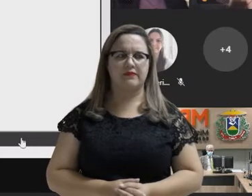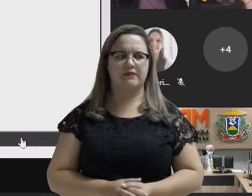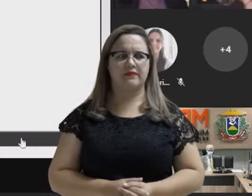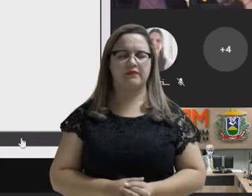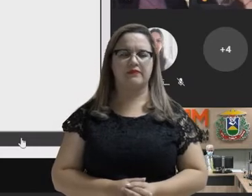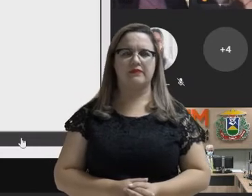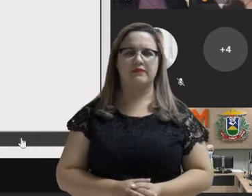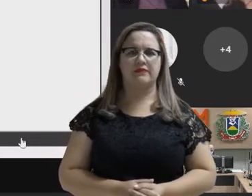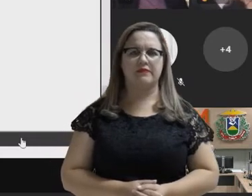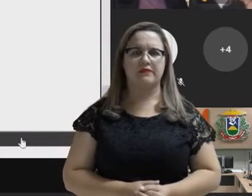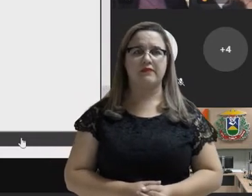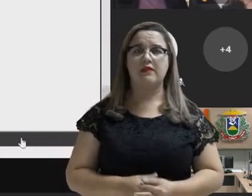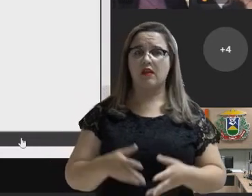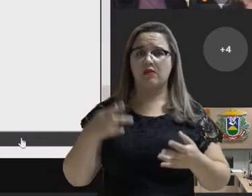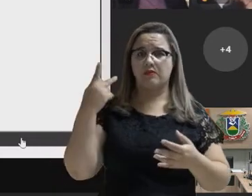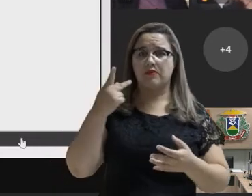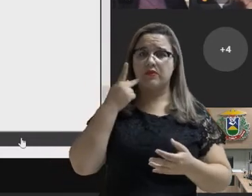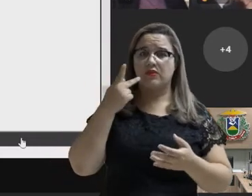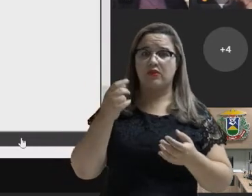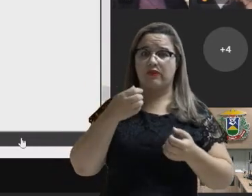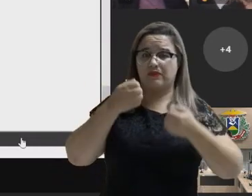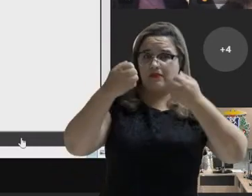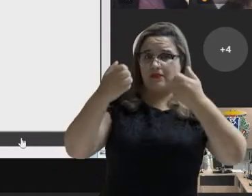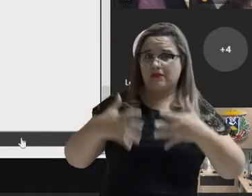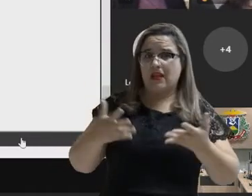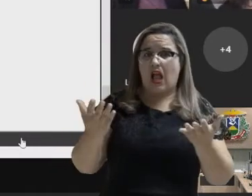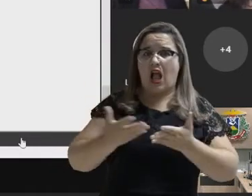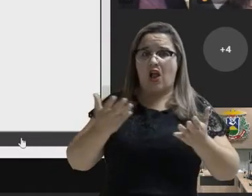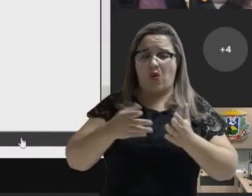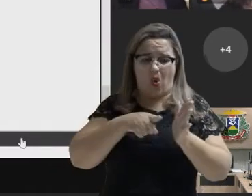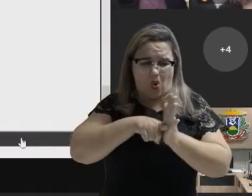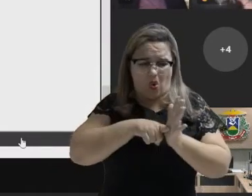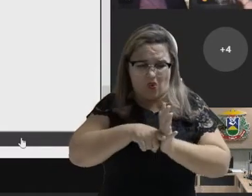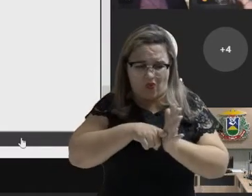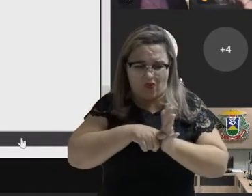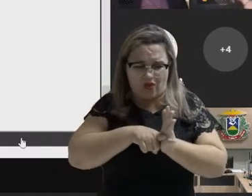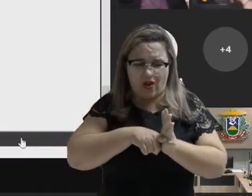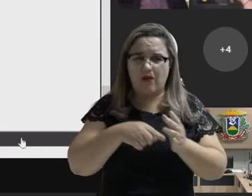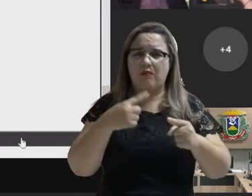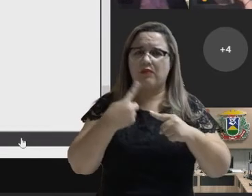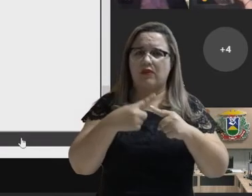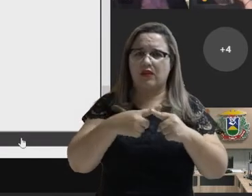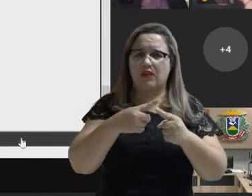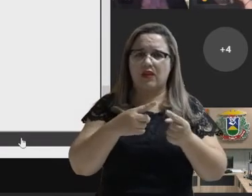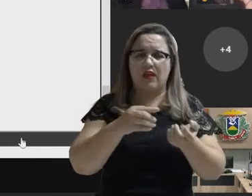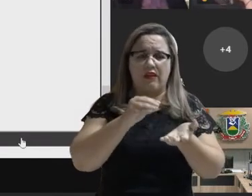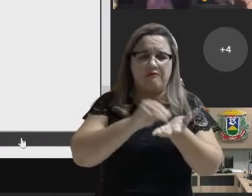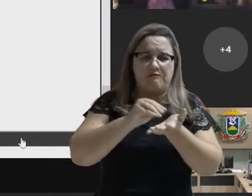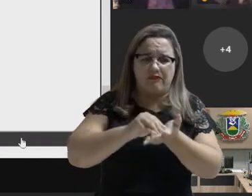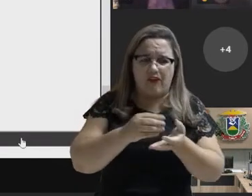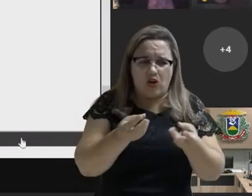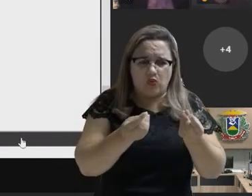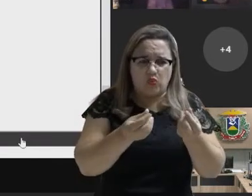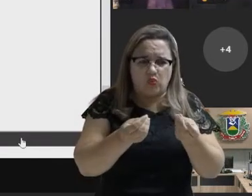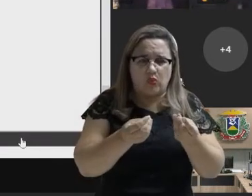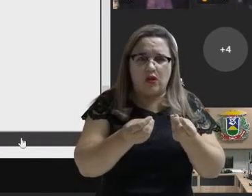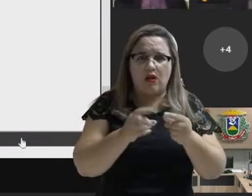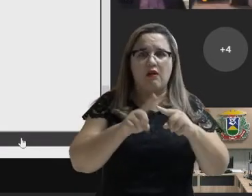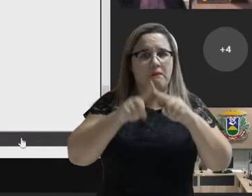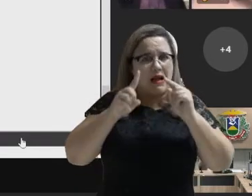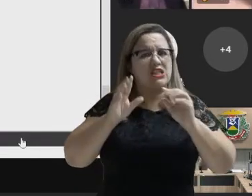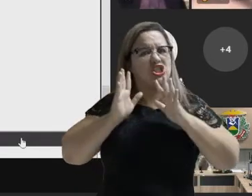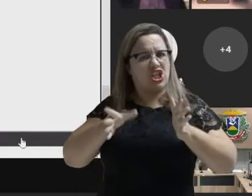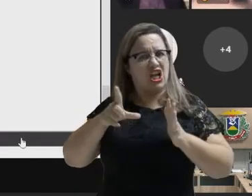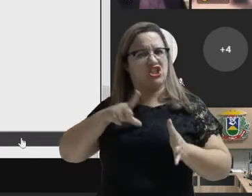mais para investigar, porque passou muito tempo e não tem nenhum elemento, mas já tinham elementos. Então, eu falo para, olha, ele rever